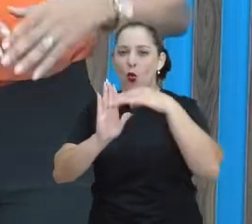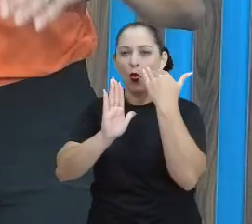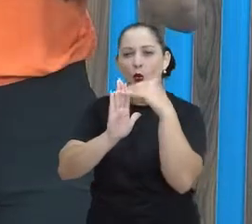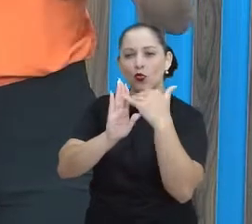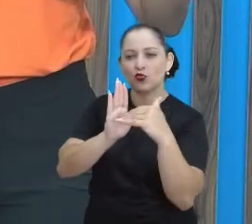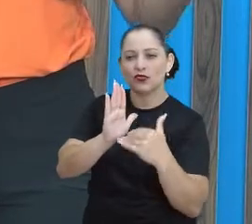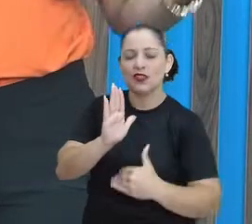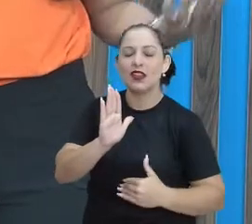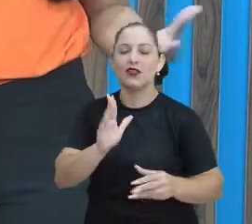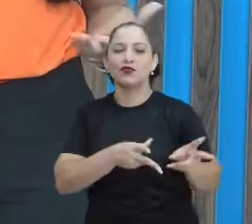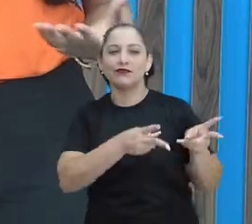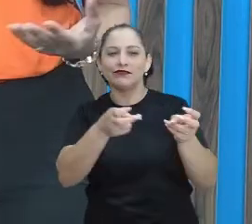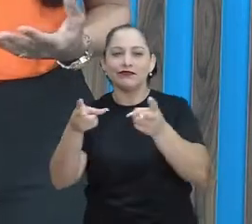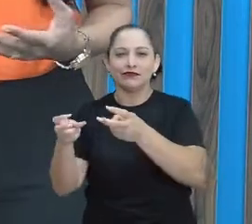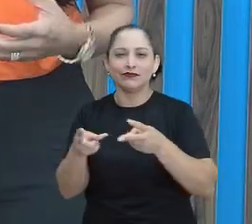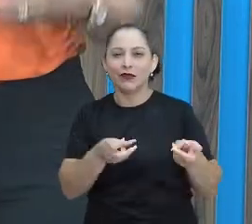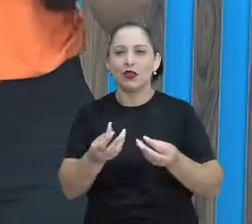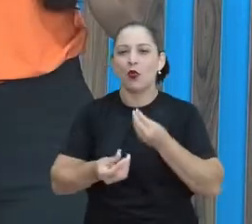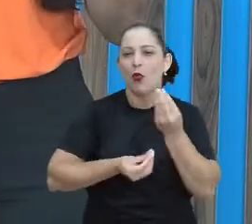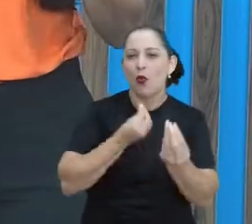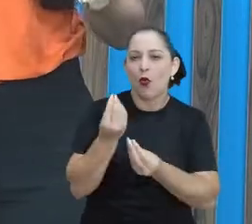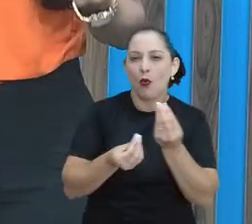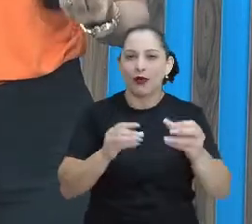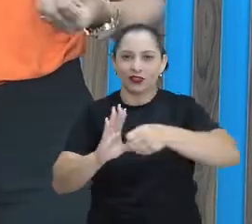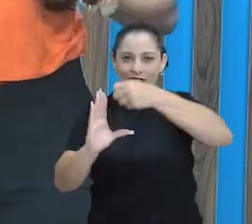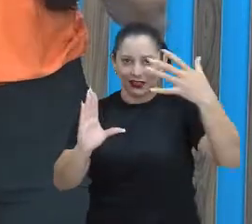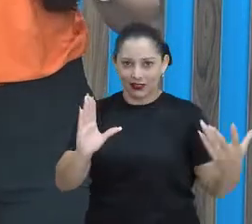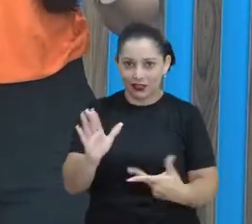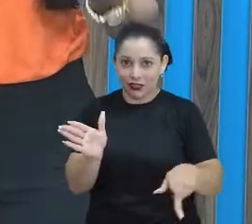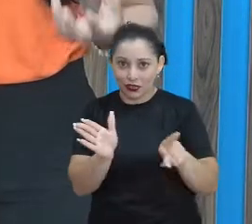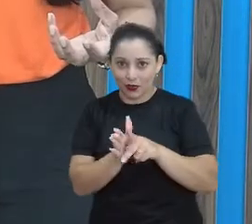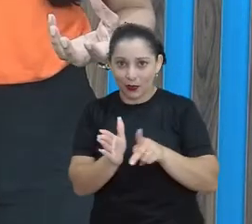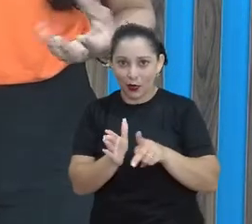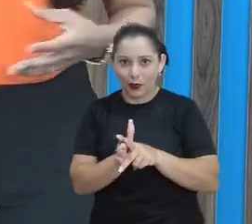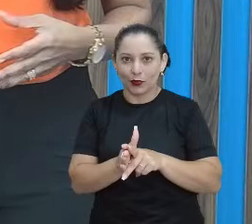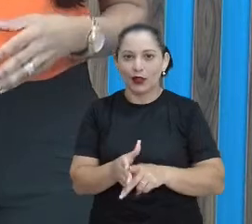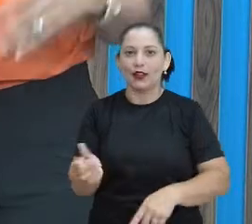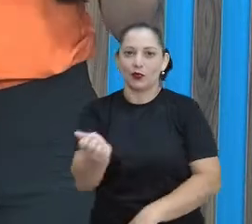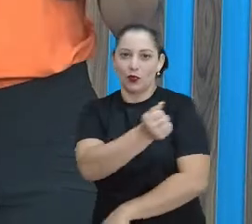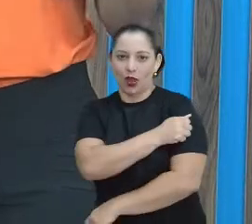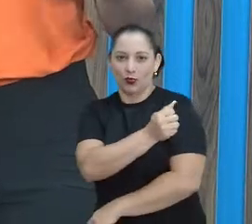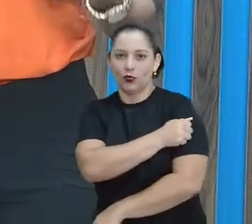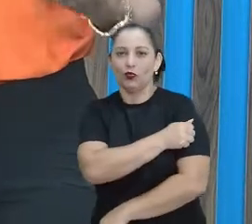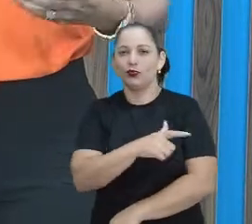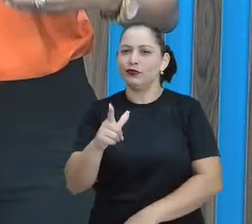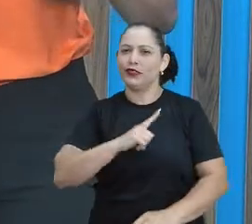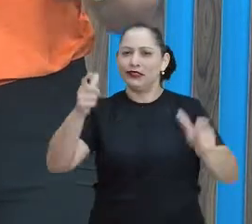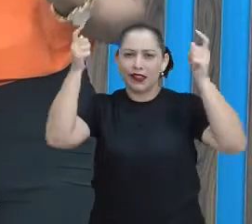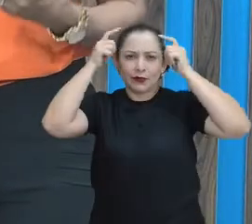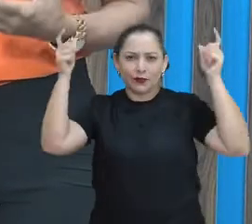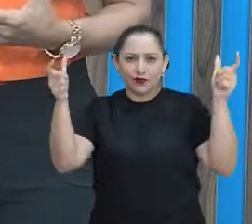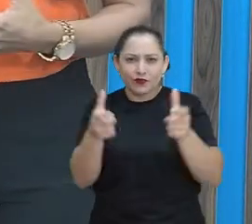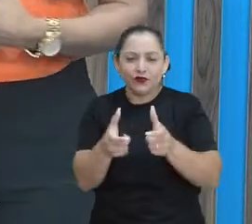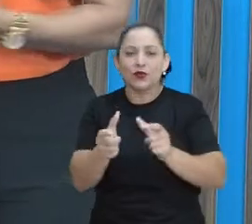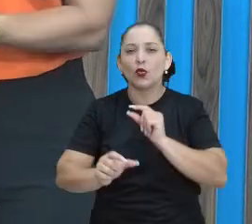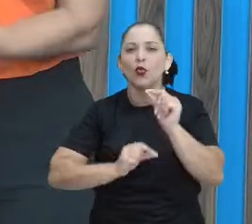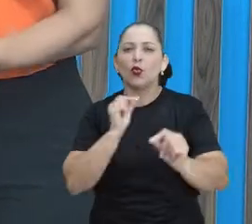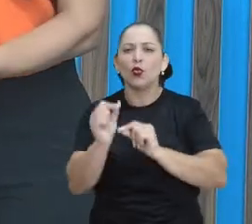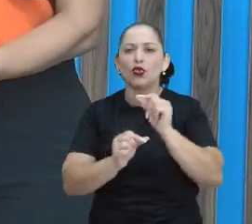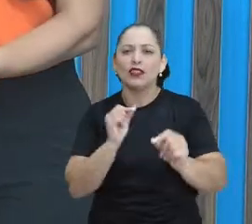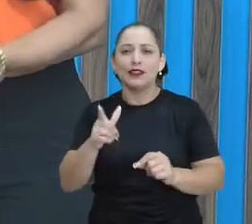né? A gente identificou a configuração, as características desse estudante, algumas demandas que implicam